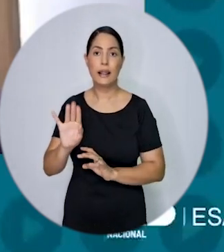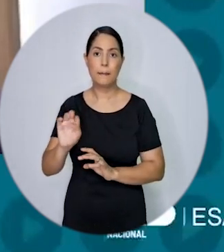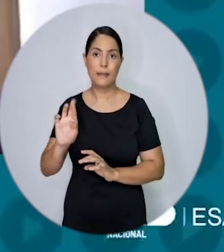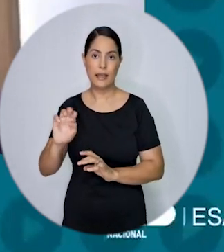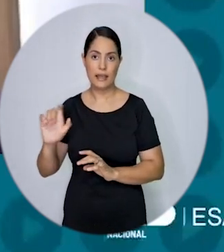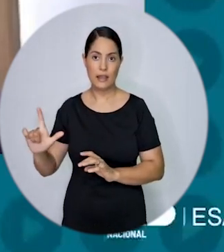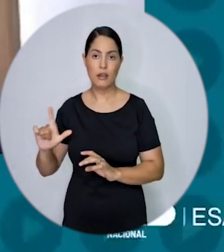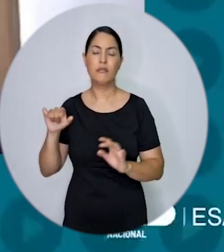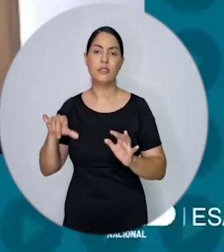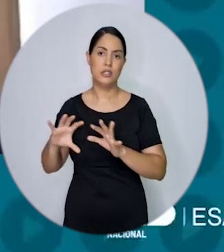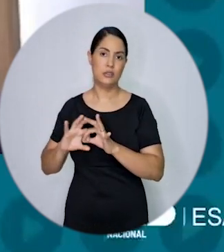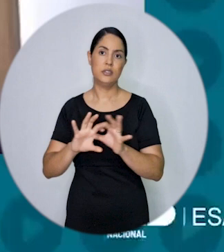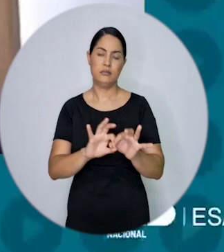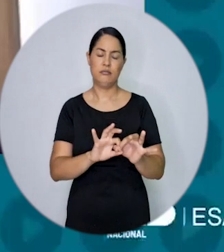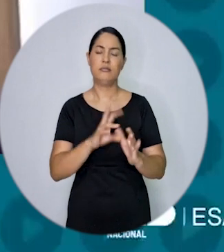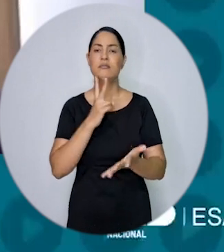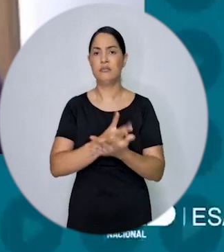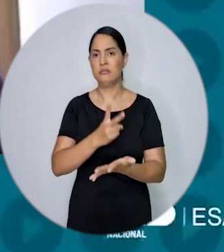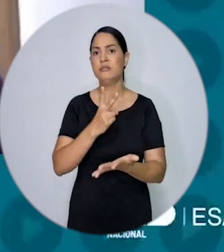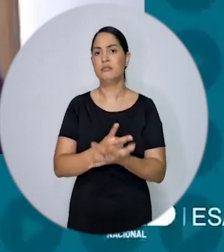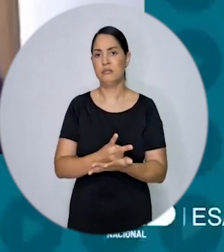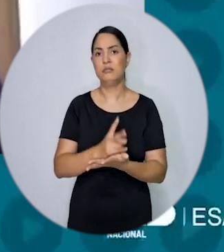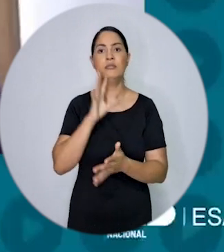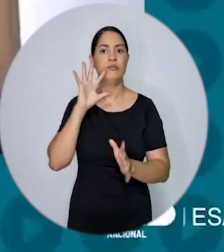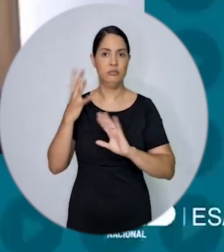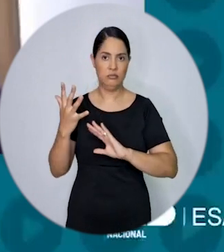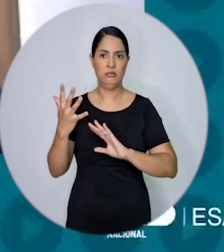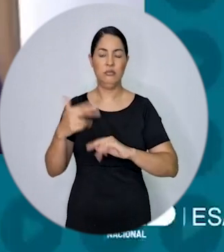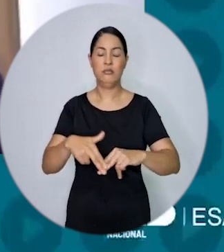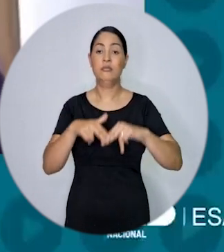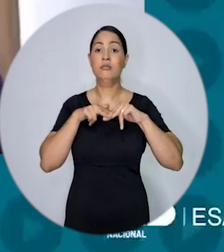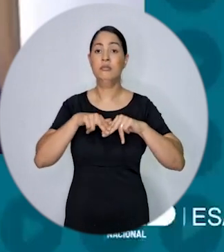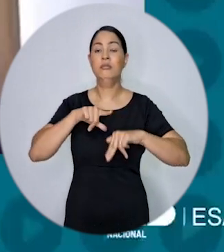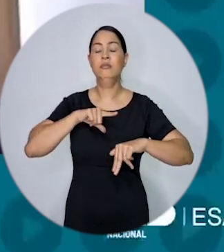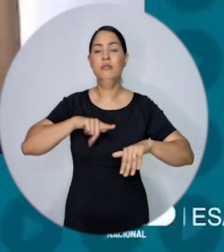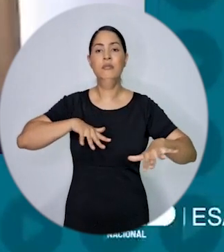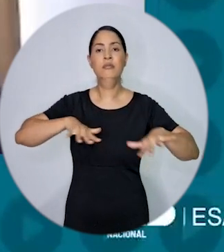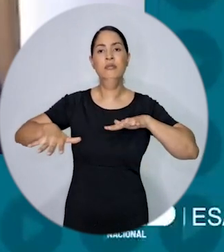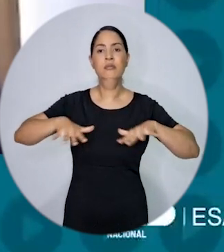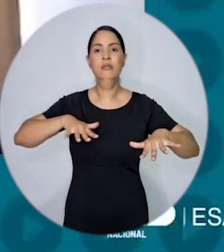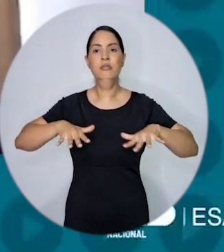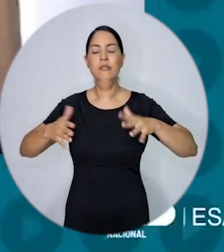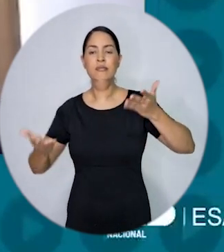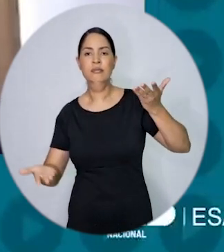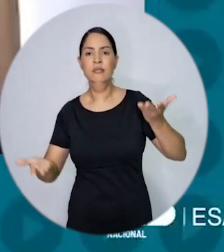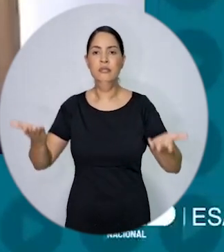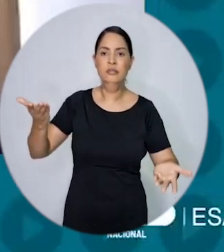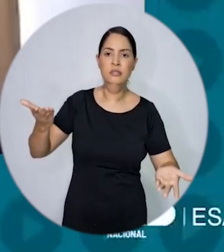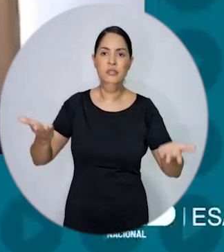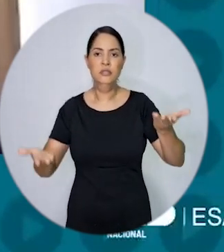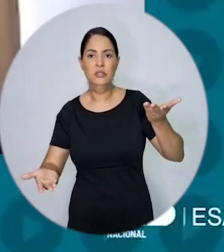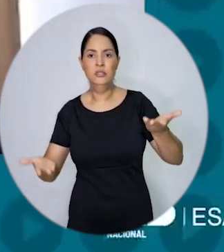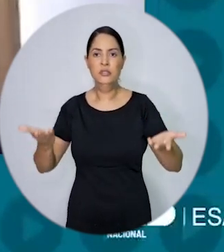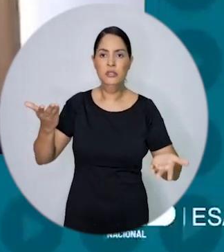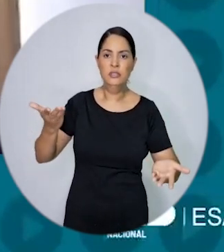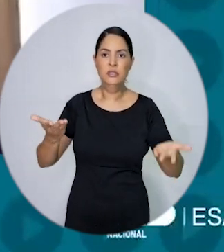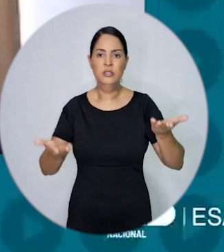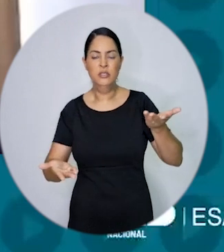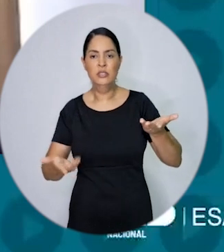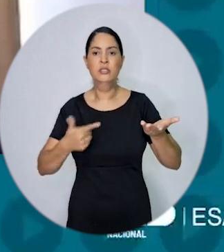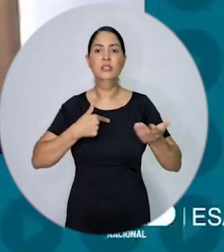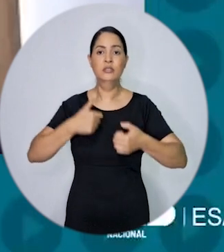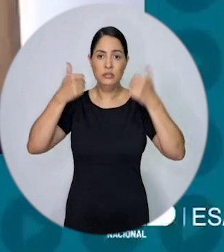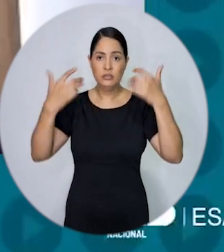isso é sempre comum naquele movimento pendular da história, né? Eu até gosto de usar uma expressão